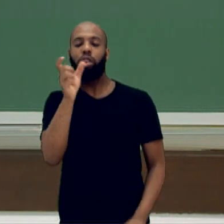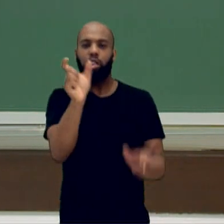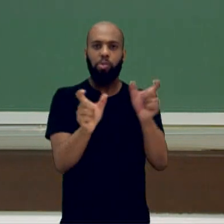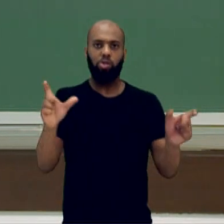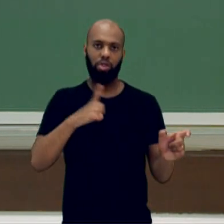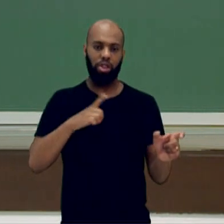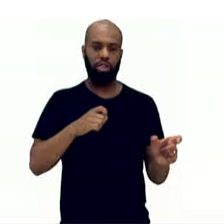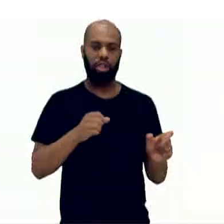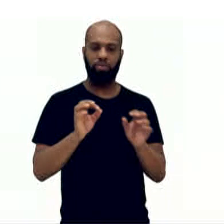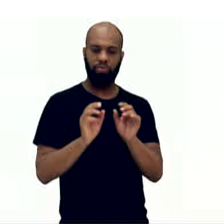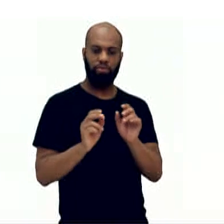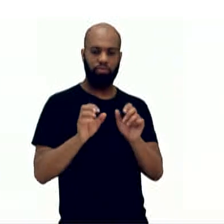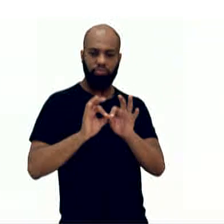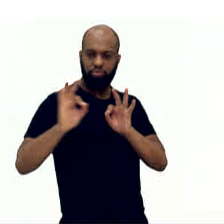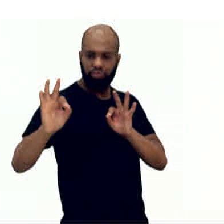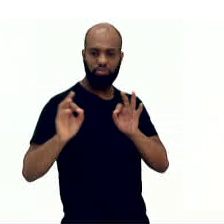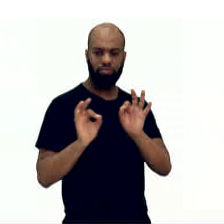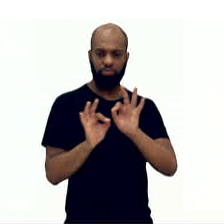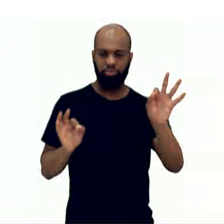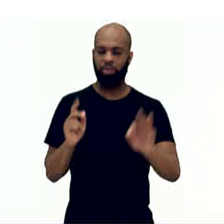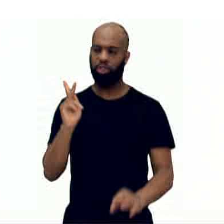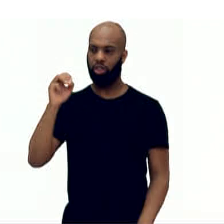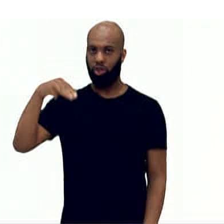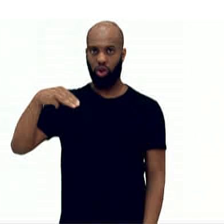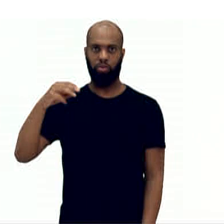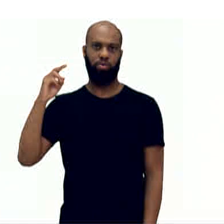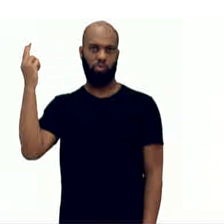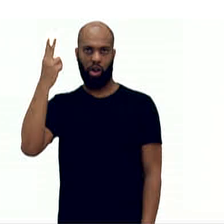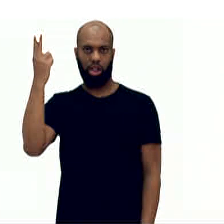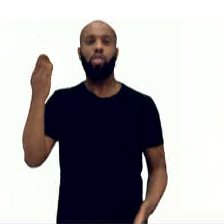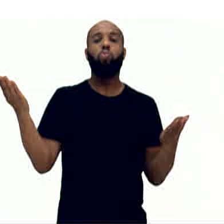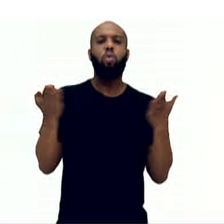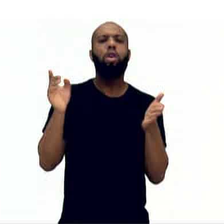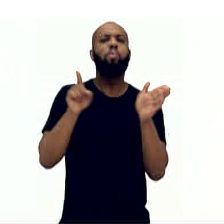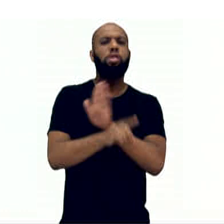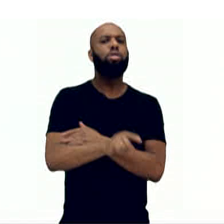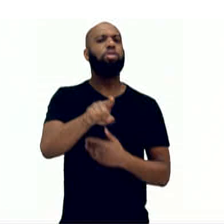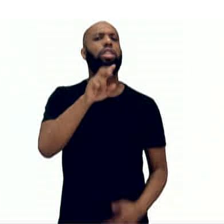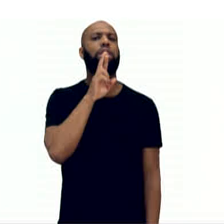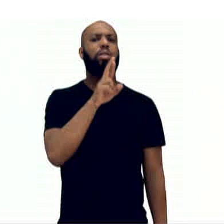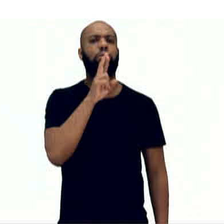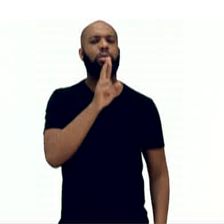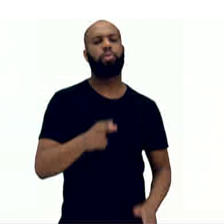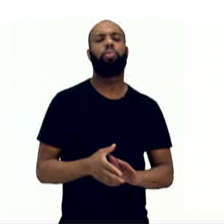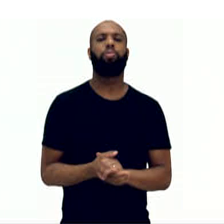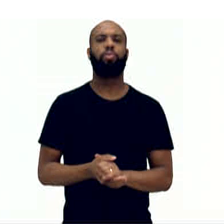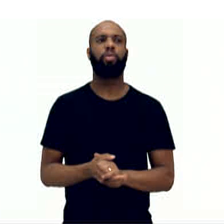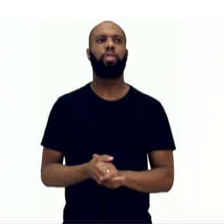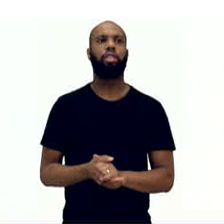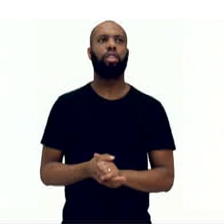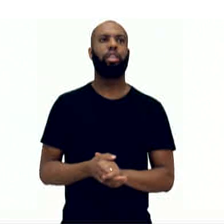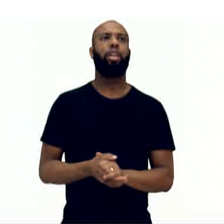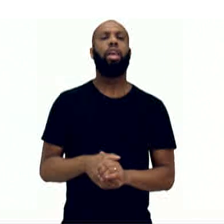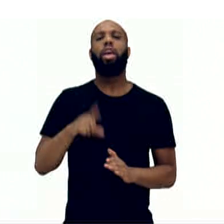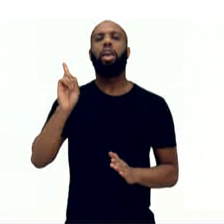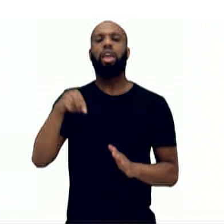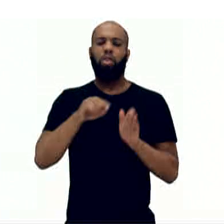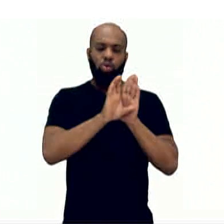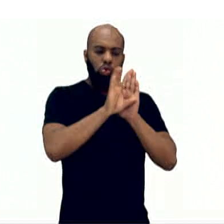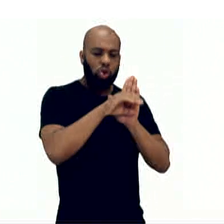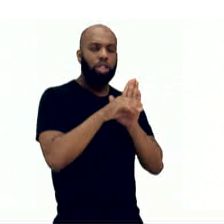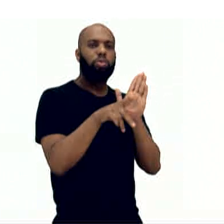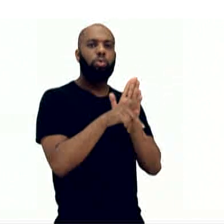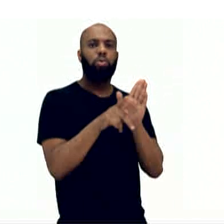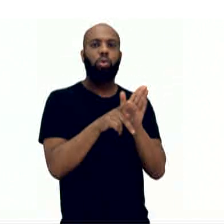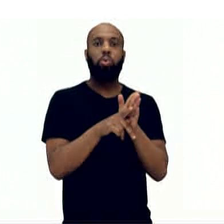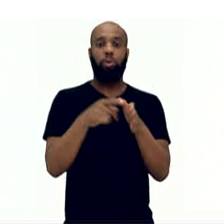Exercício ali. Então, vocês vão responder a perguntinha lá para nós. Esta é uma clássica definição sobre as